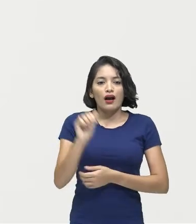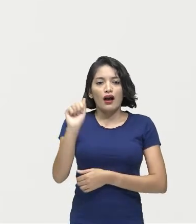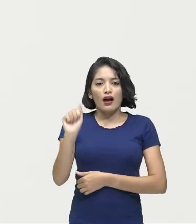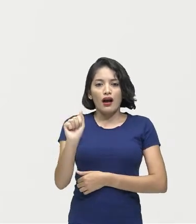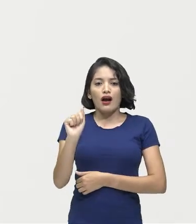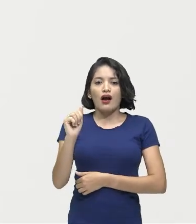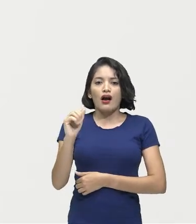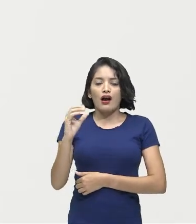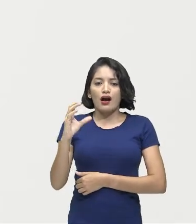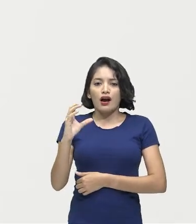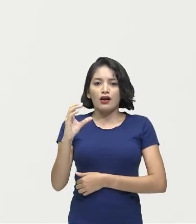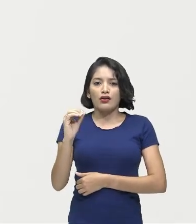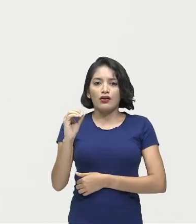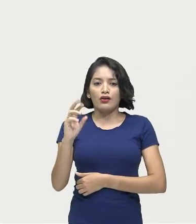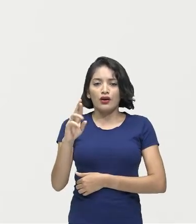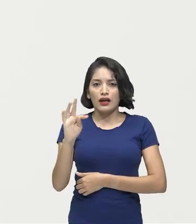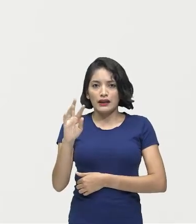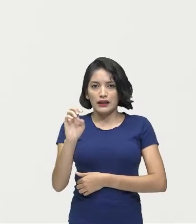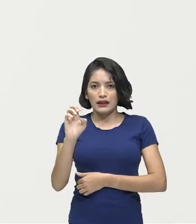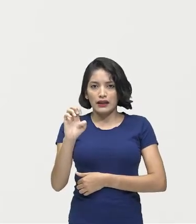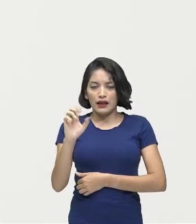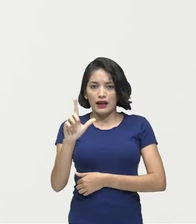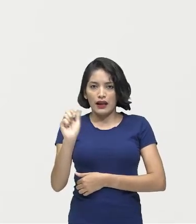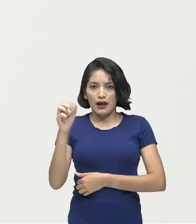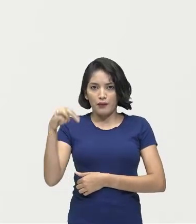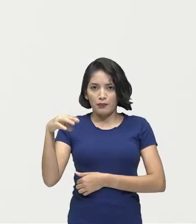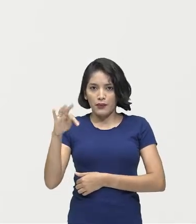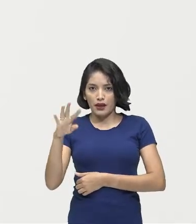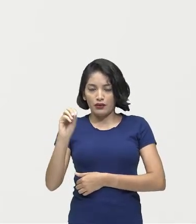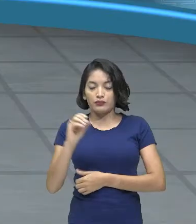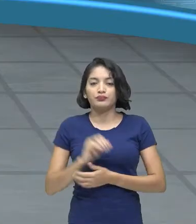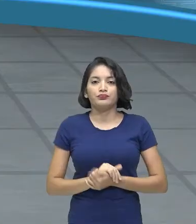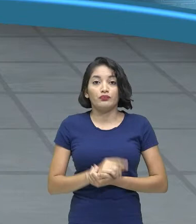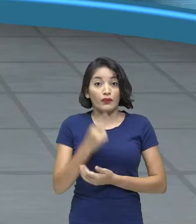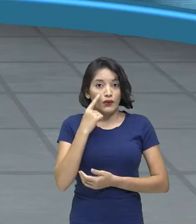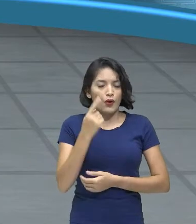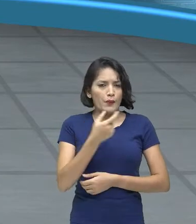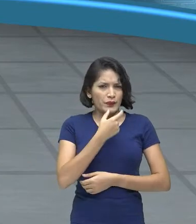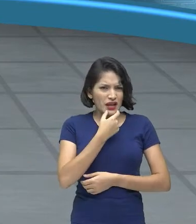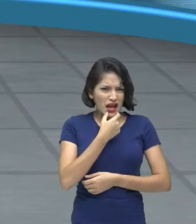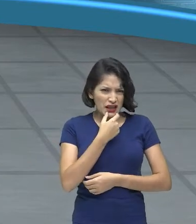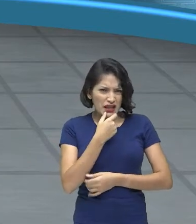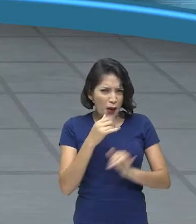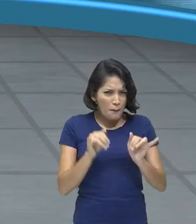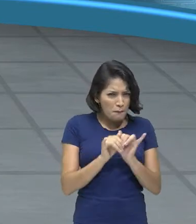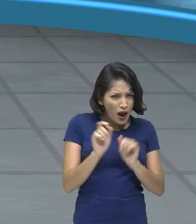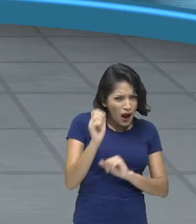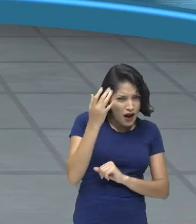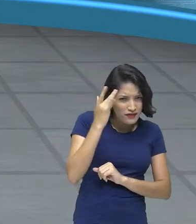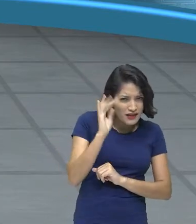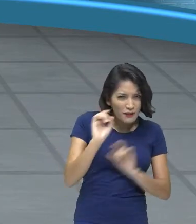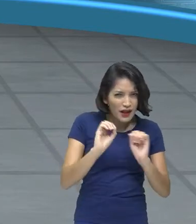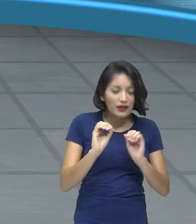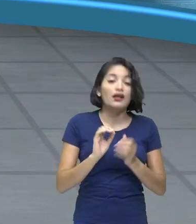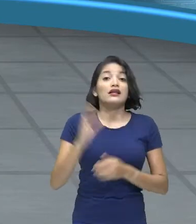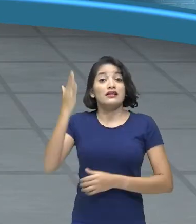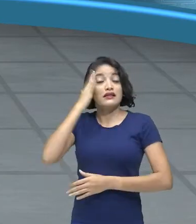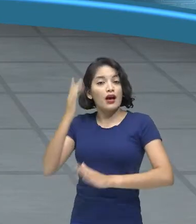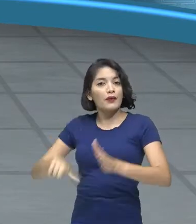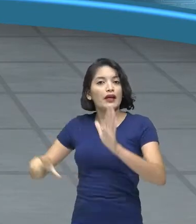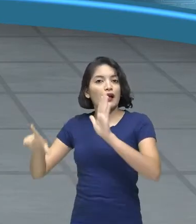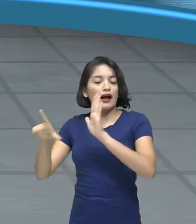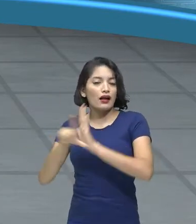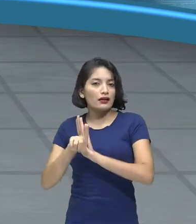seria essa lei do aquartelamento? Vejam só, a Inglaterra, ela não é bobinha. Ela já sabe que essas leis vão trazer